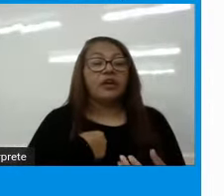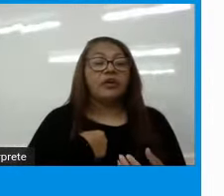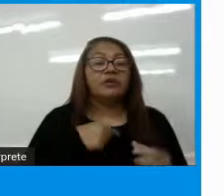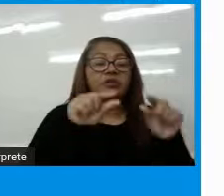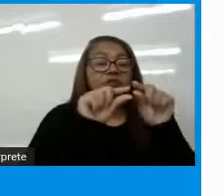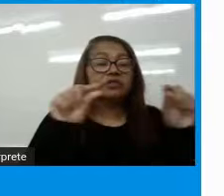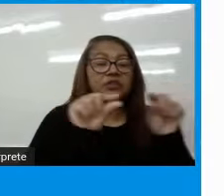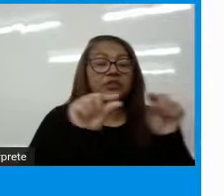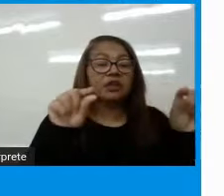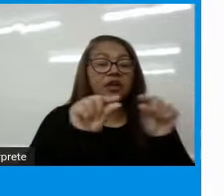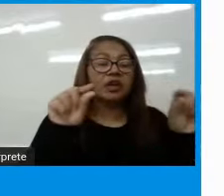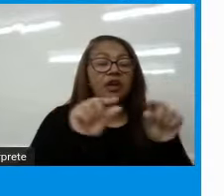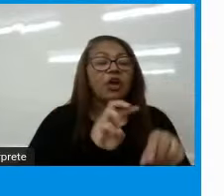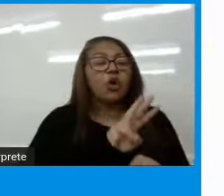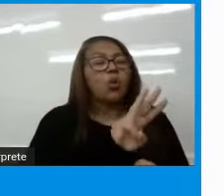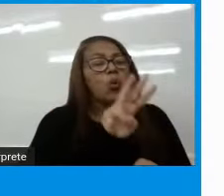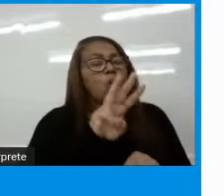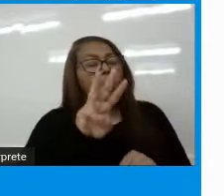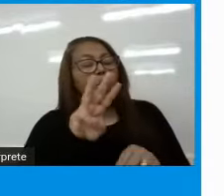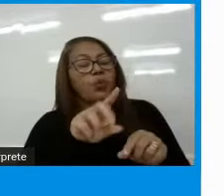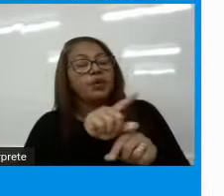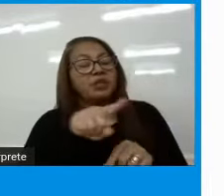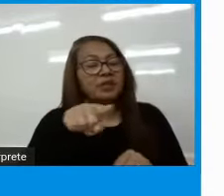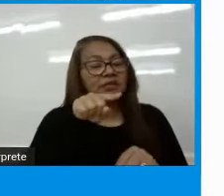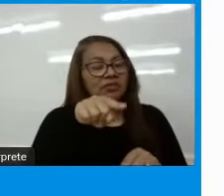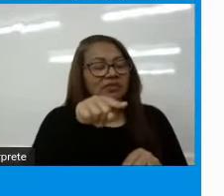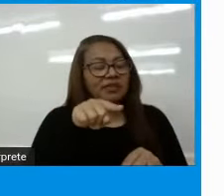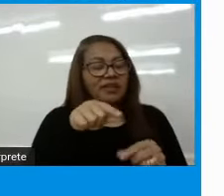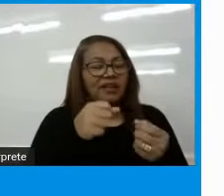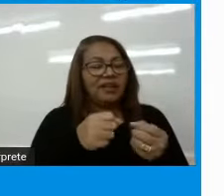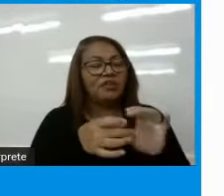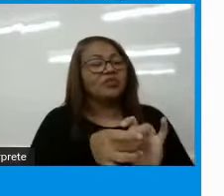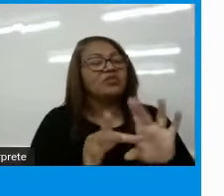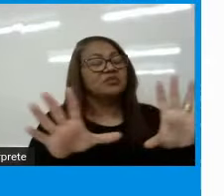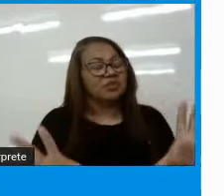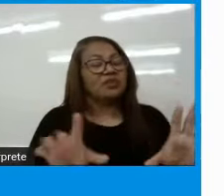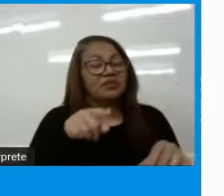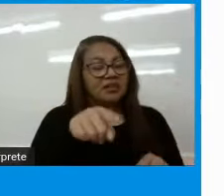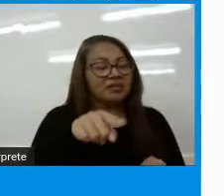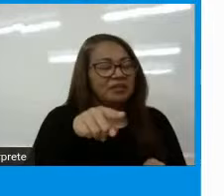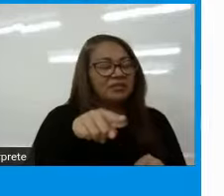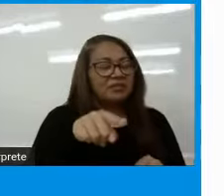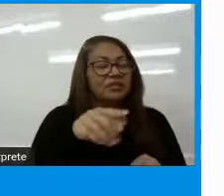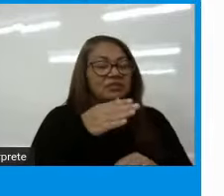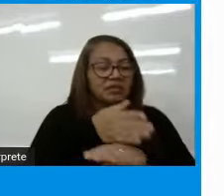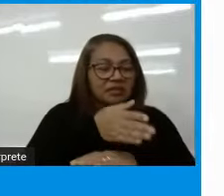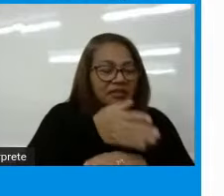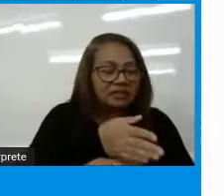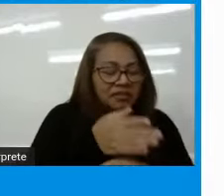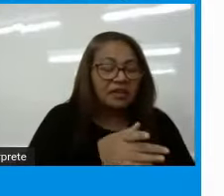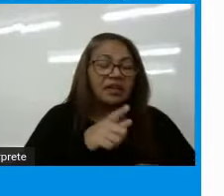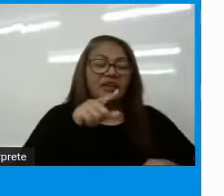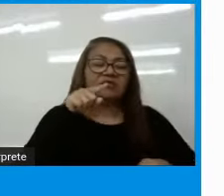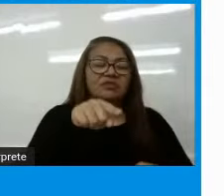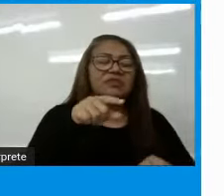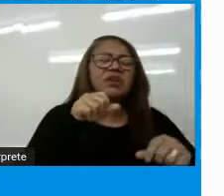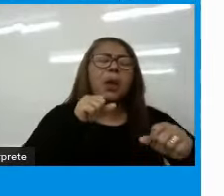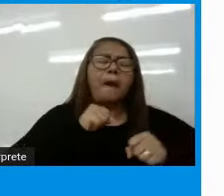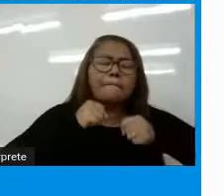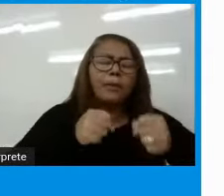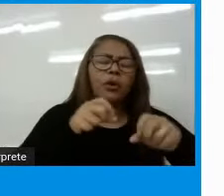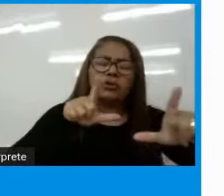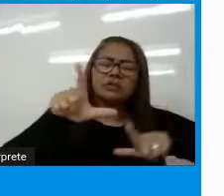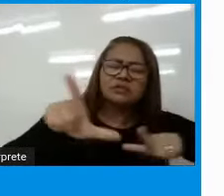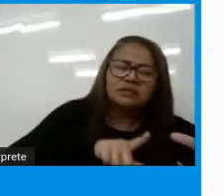ok? Então, o Canva está disponível, é um ambiente onde você pode trabalhar, construir peças gráficas sem muito